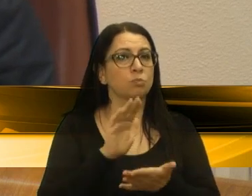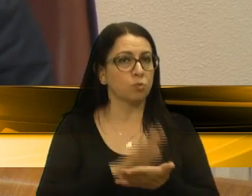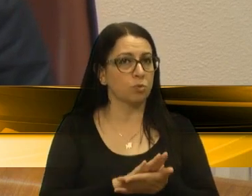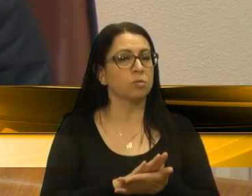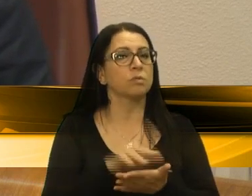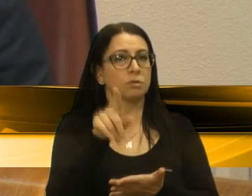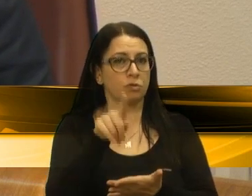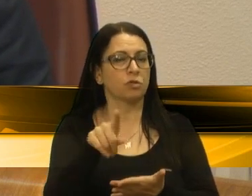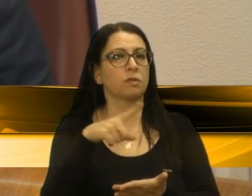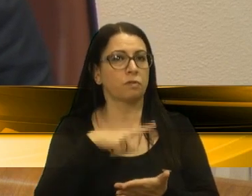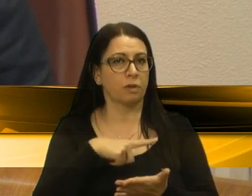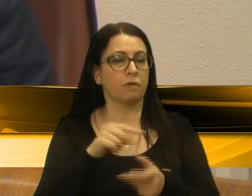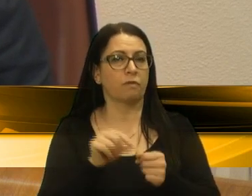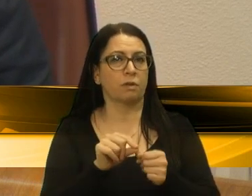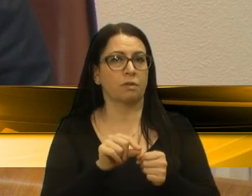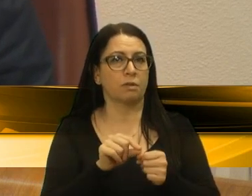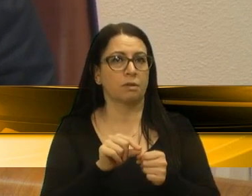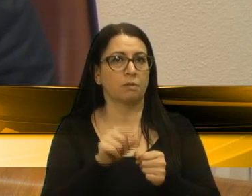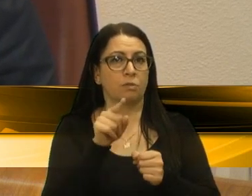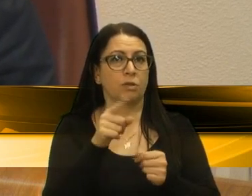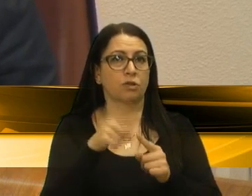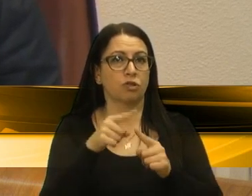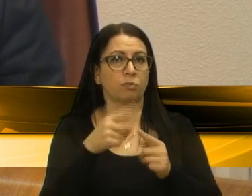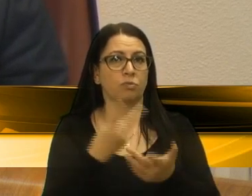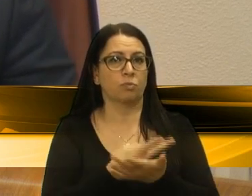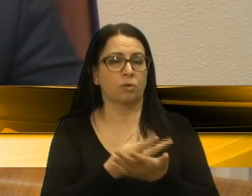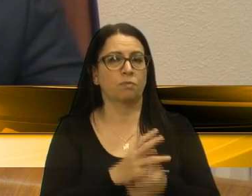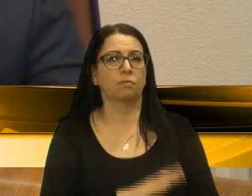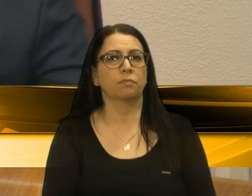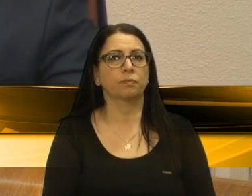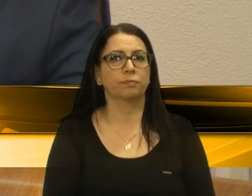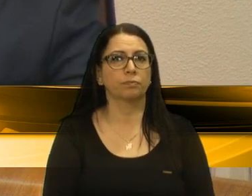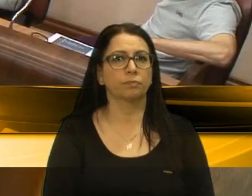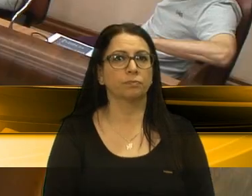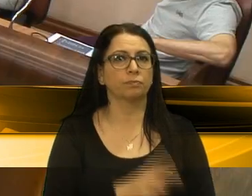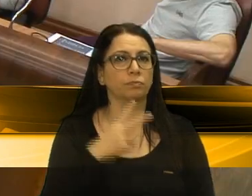mais de 400 multas foram emitidas por conta desse tipo de falha. Vereador Fiuza.